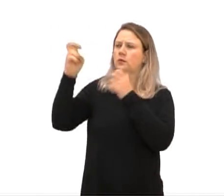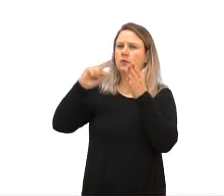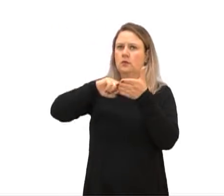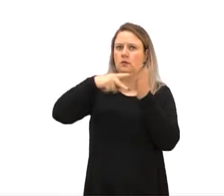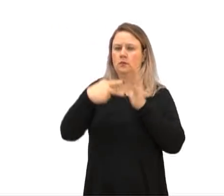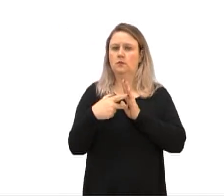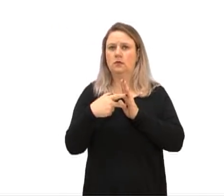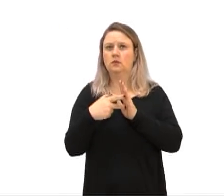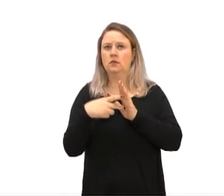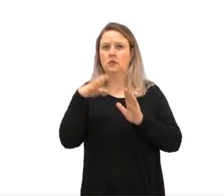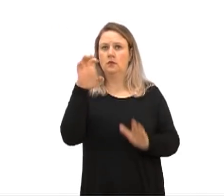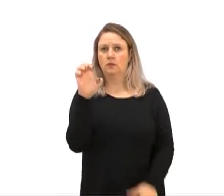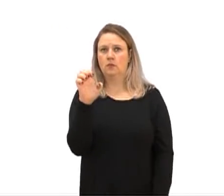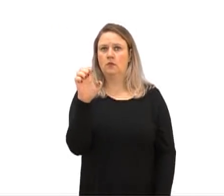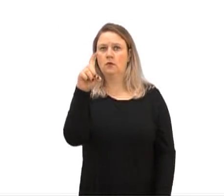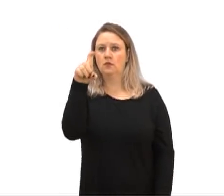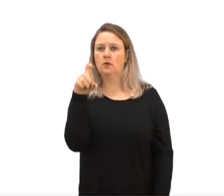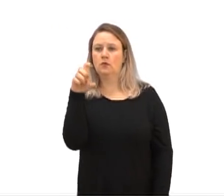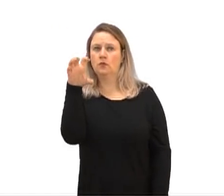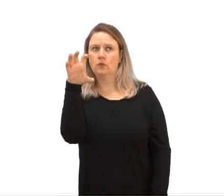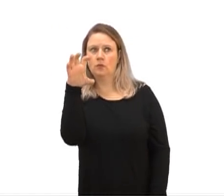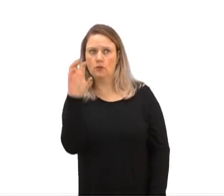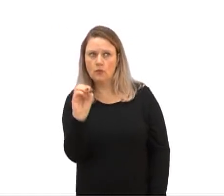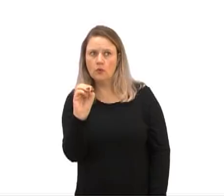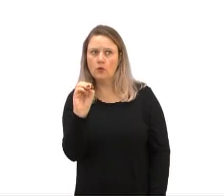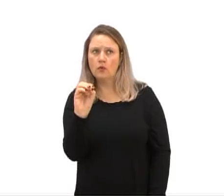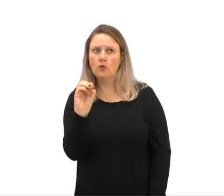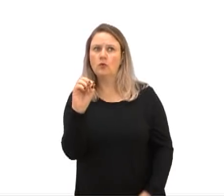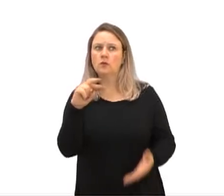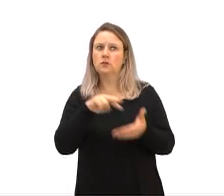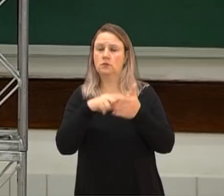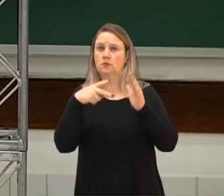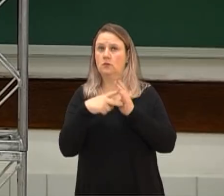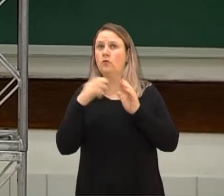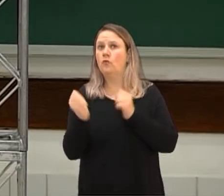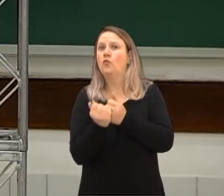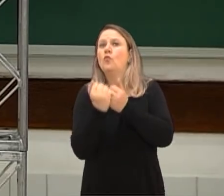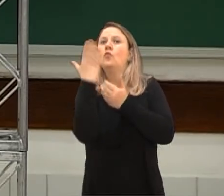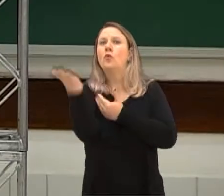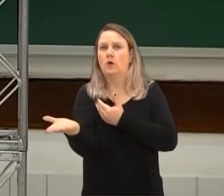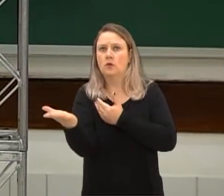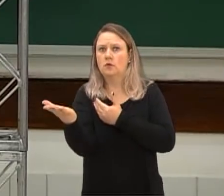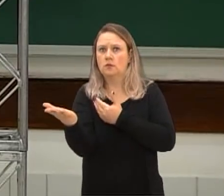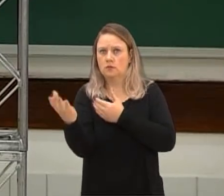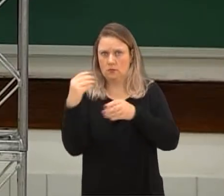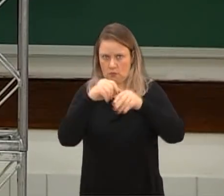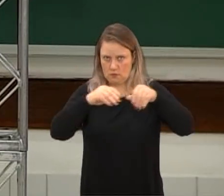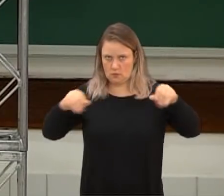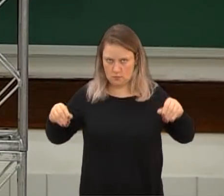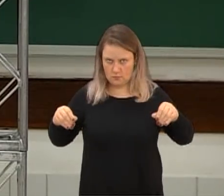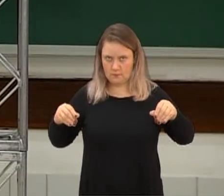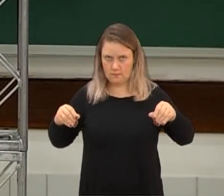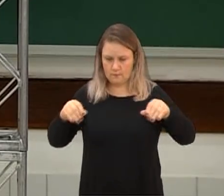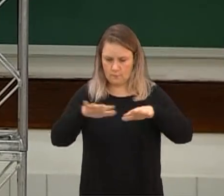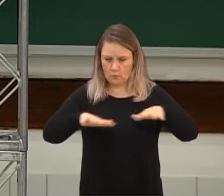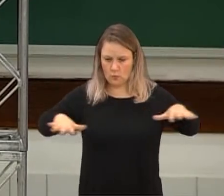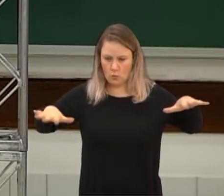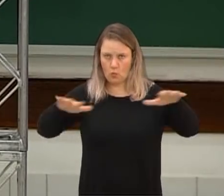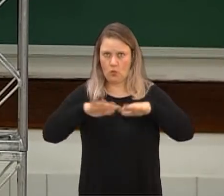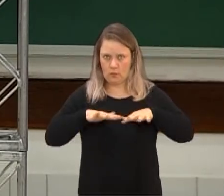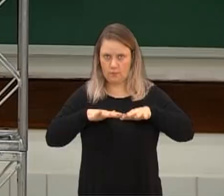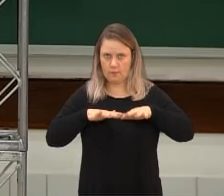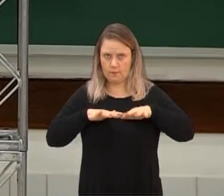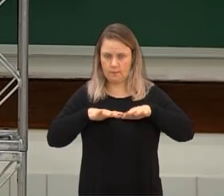exo significa fora. Então, são os processos e os agentes que estão fora da Terra, fora da superfície, sob